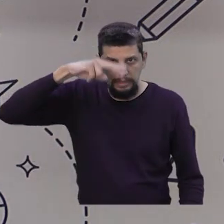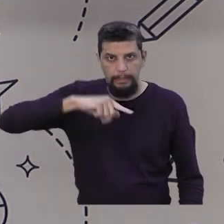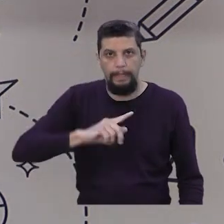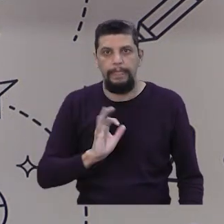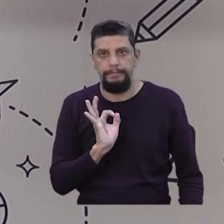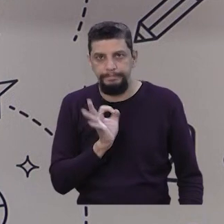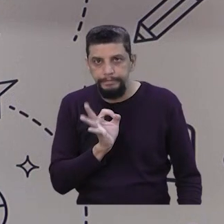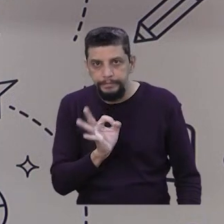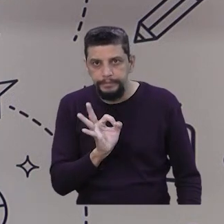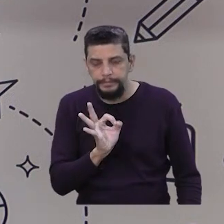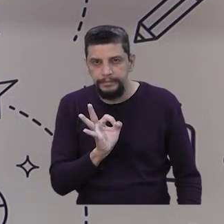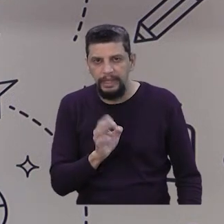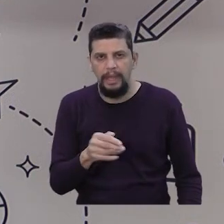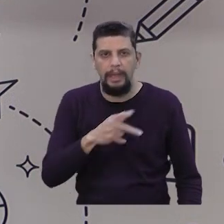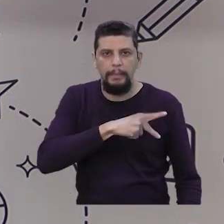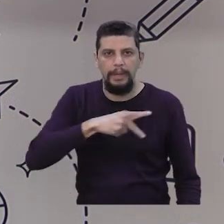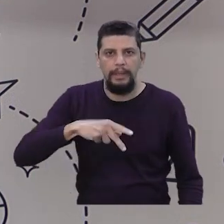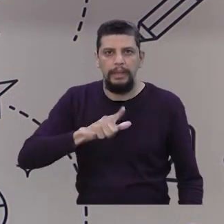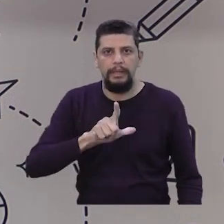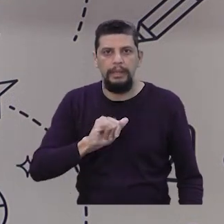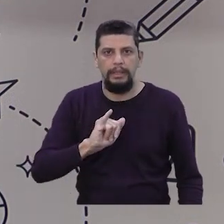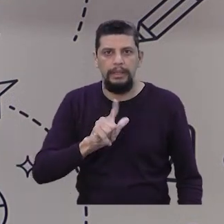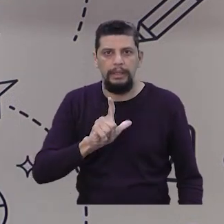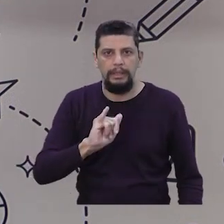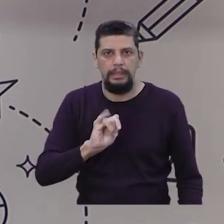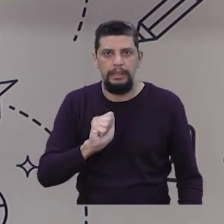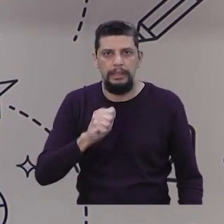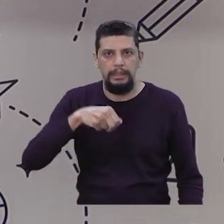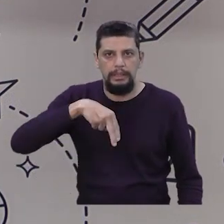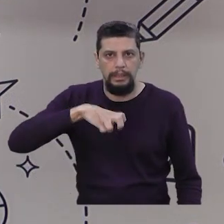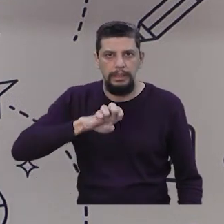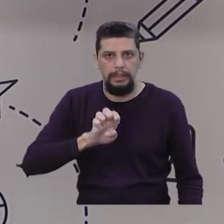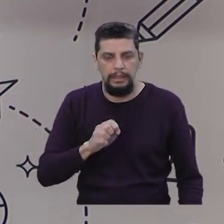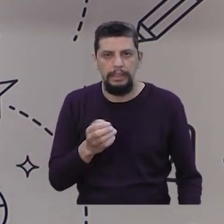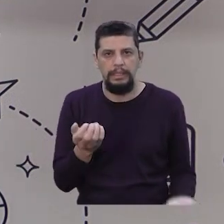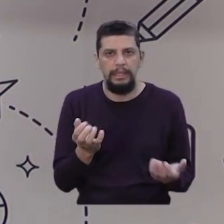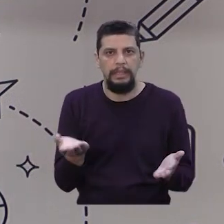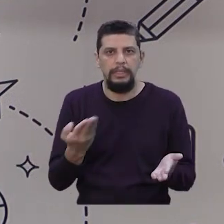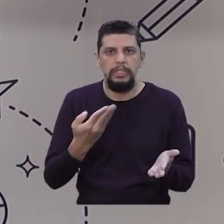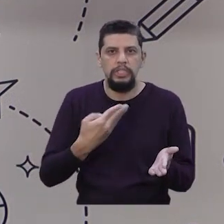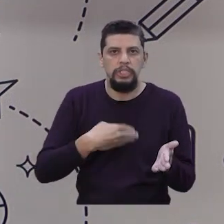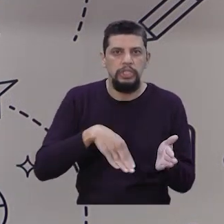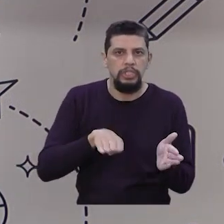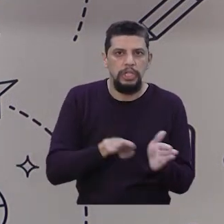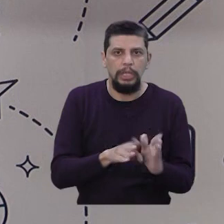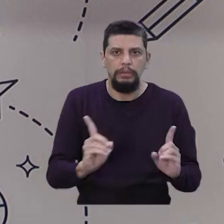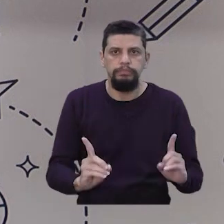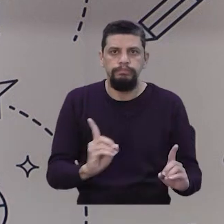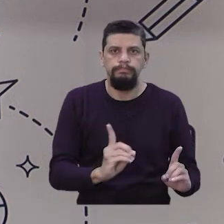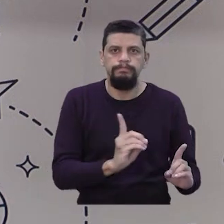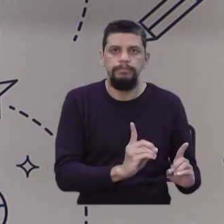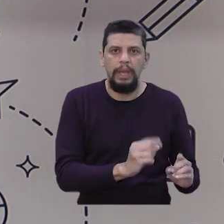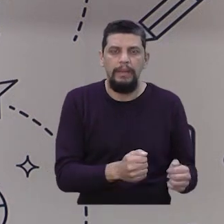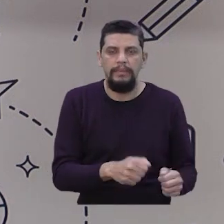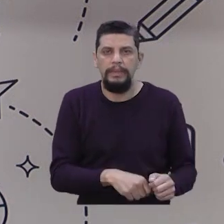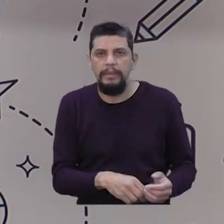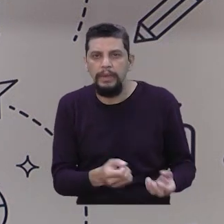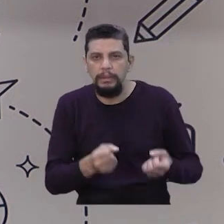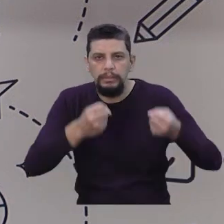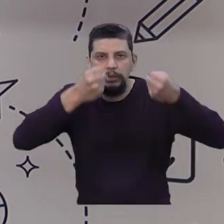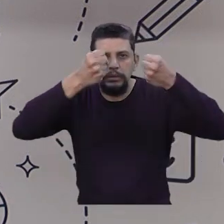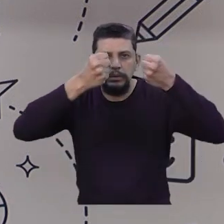por aqui, não é? A professora Liliane está chegando e ela vai nos trazer muita coisa a respeito das